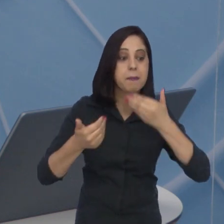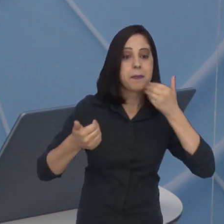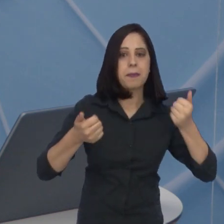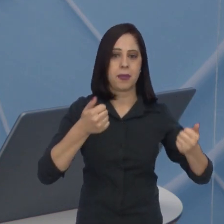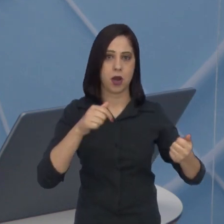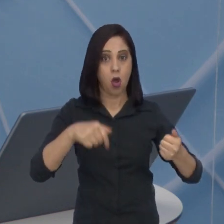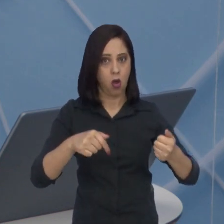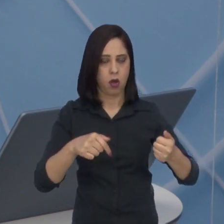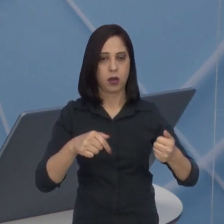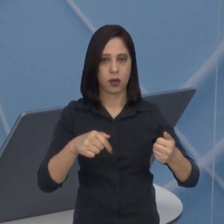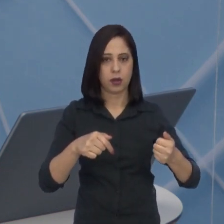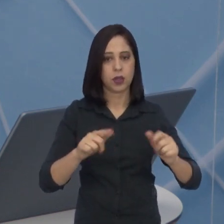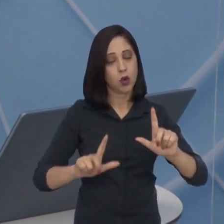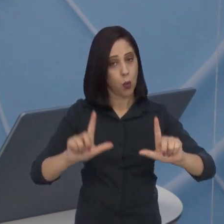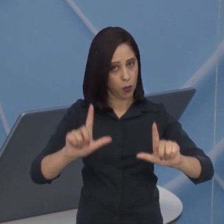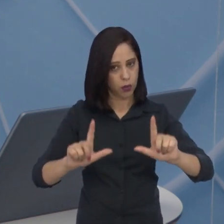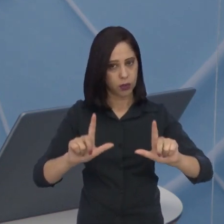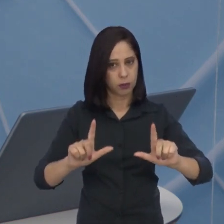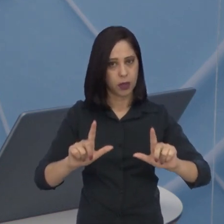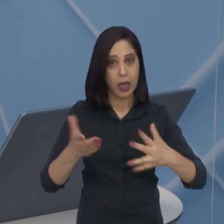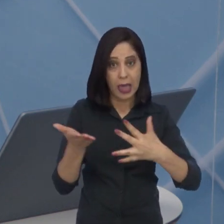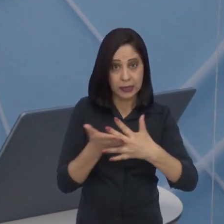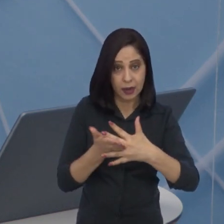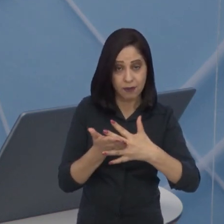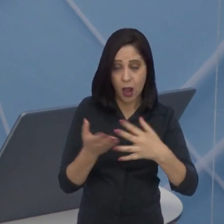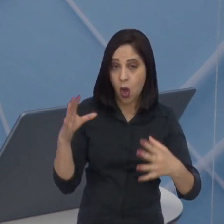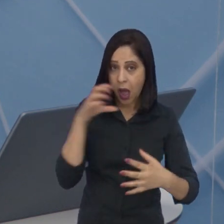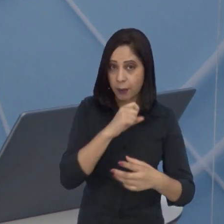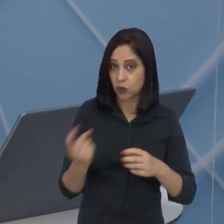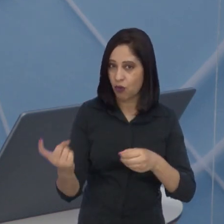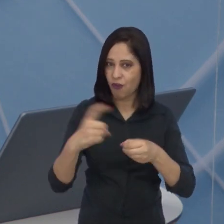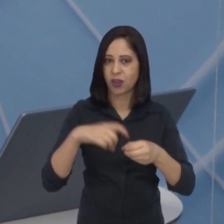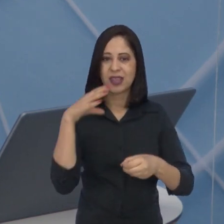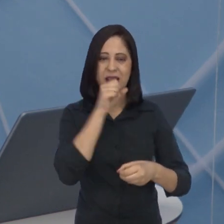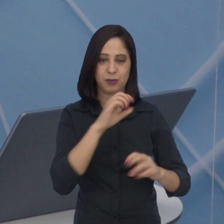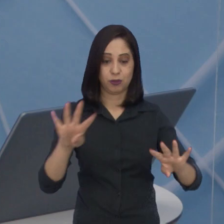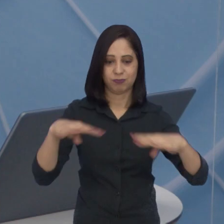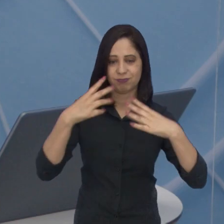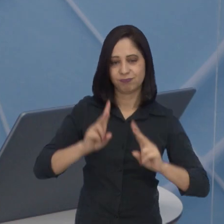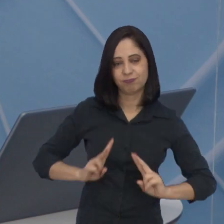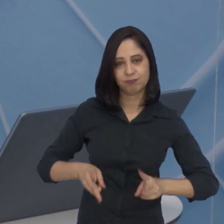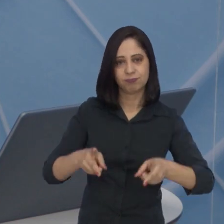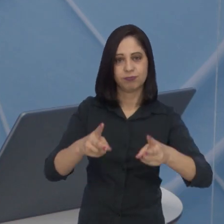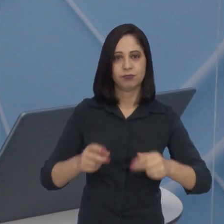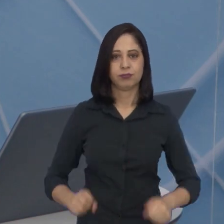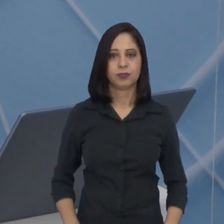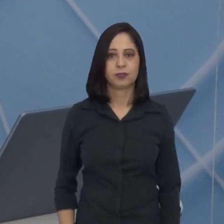no Diálogos. A gente vai para um rápido break, mas voltamos já já. Fiquem com a gente.